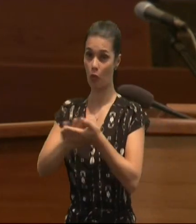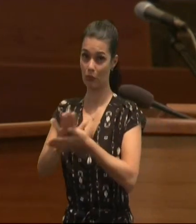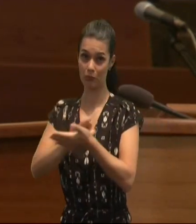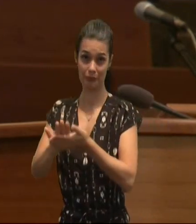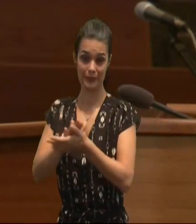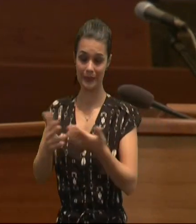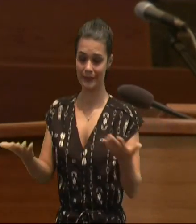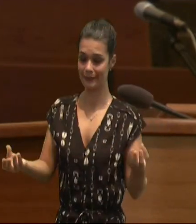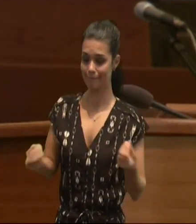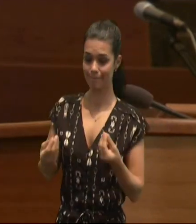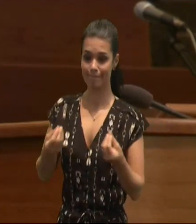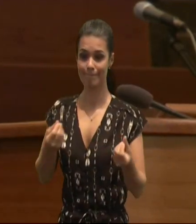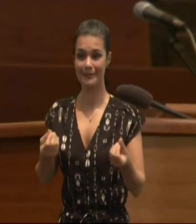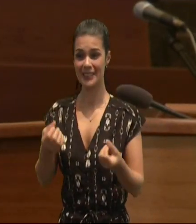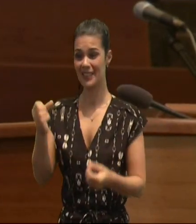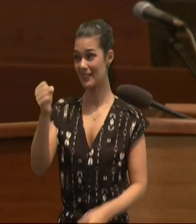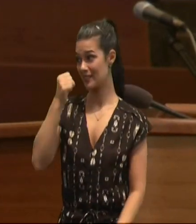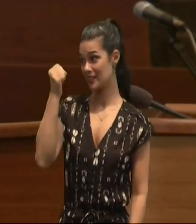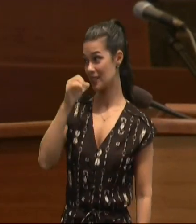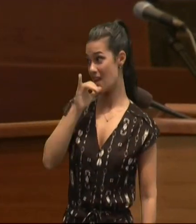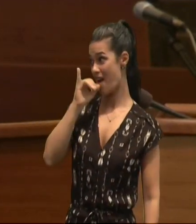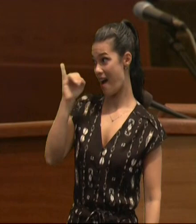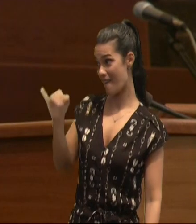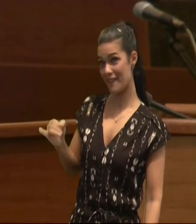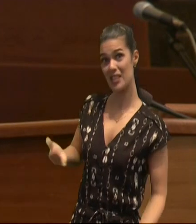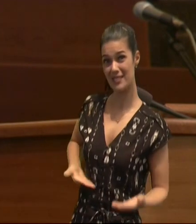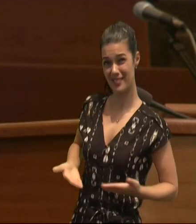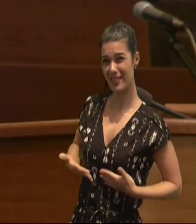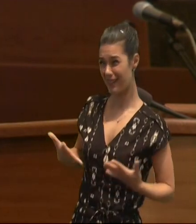sumido. Saul fala assim: vamos voltar.